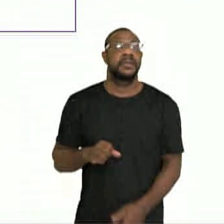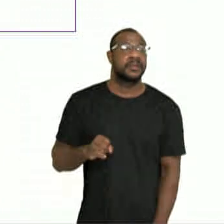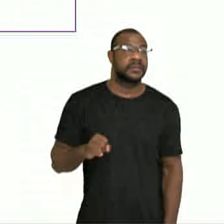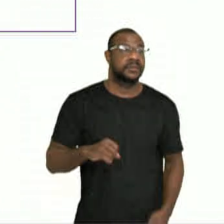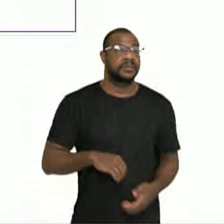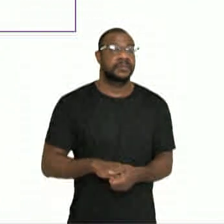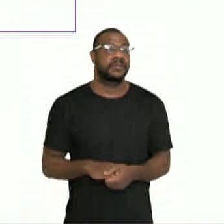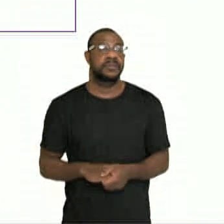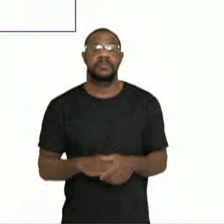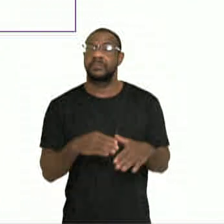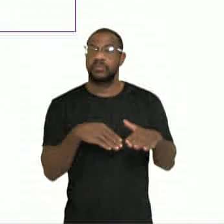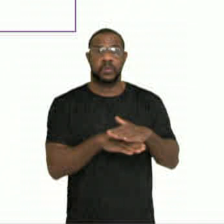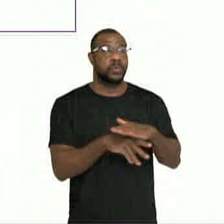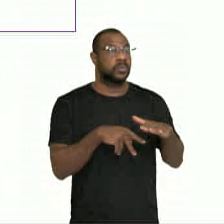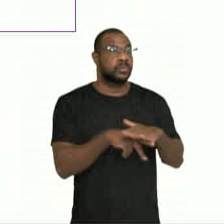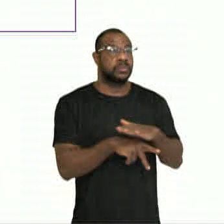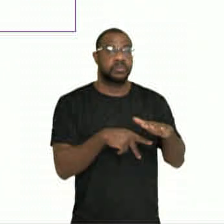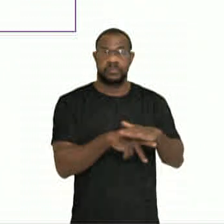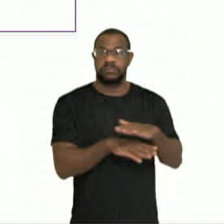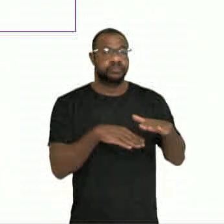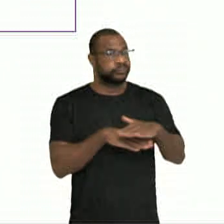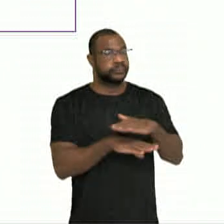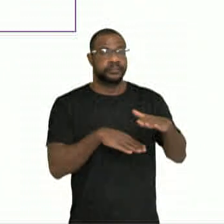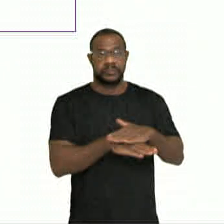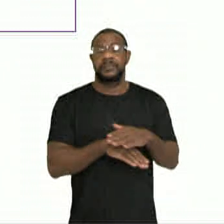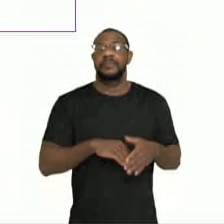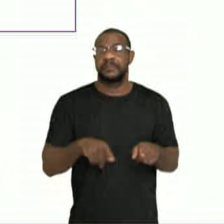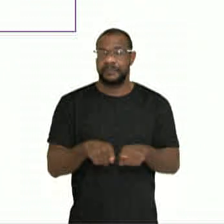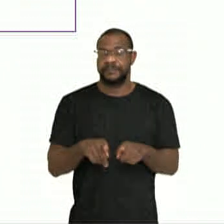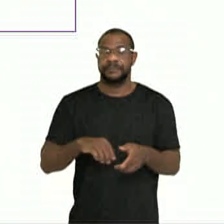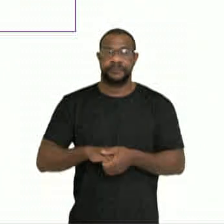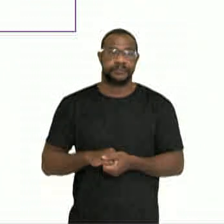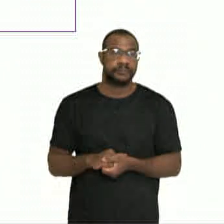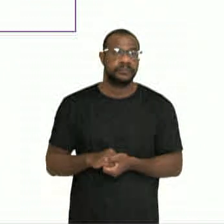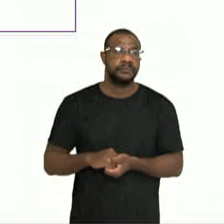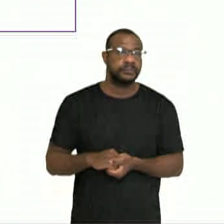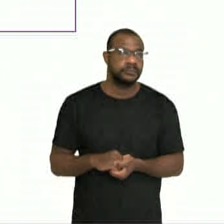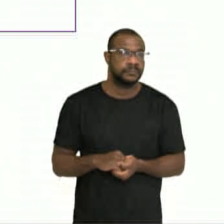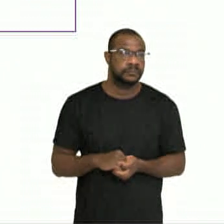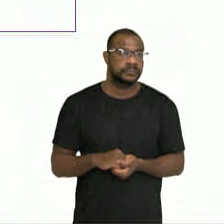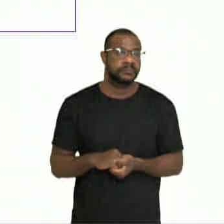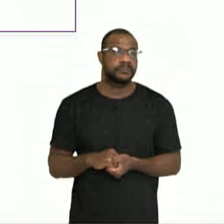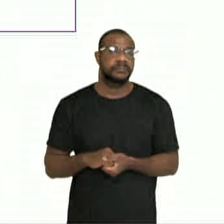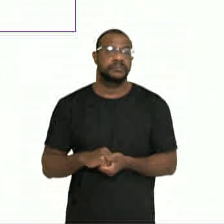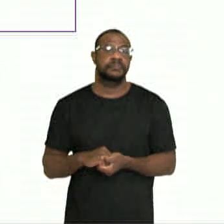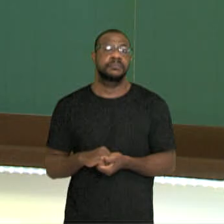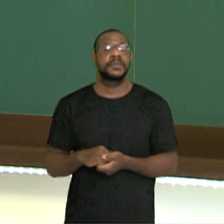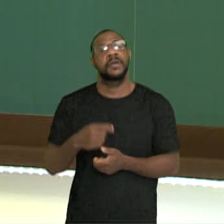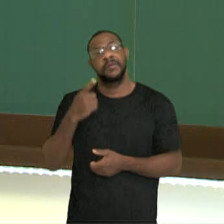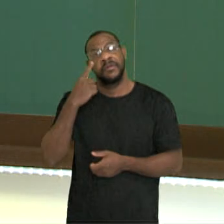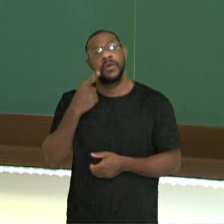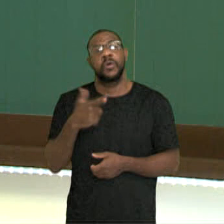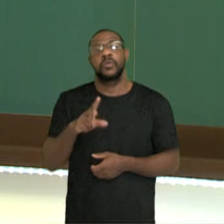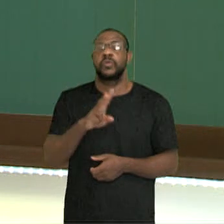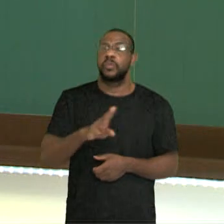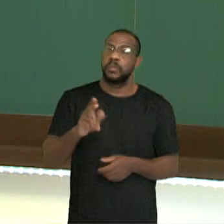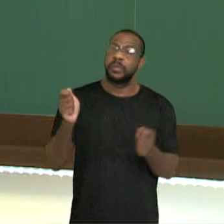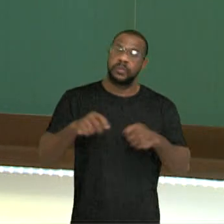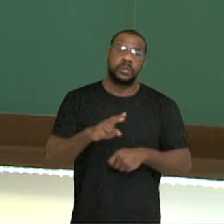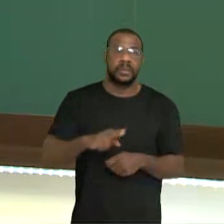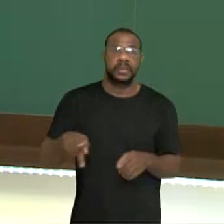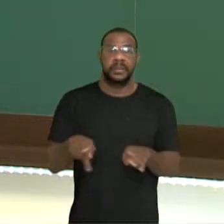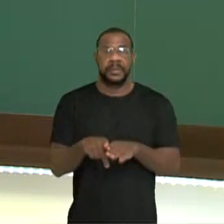você pode passar para outros fundos que a gente vai conversando no decorrer das aulas de outros fundos que a gente pode utilizar além